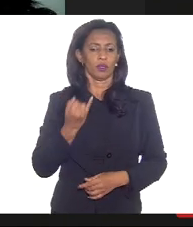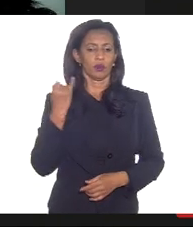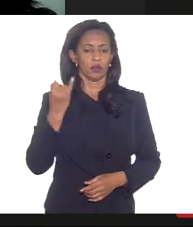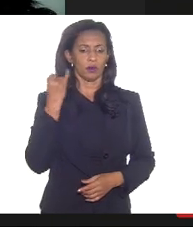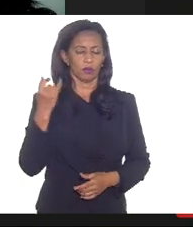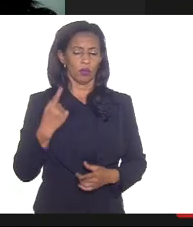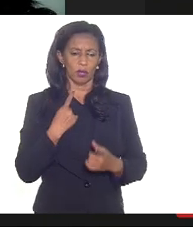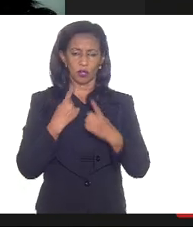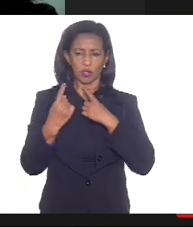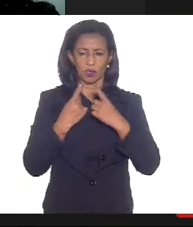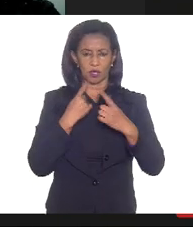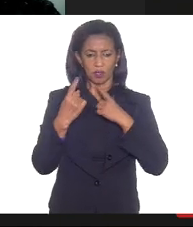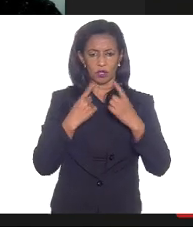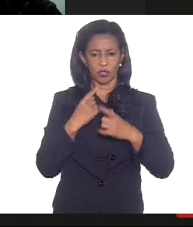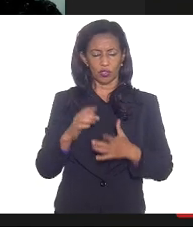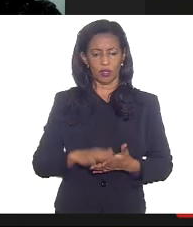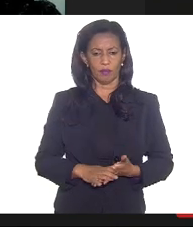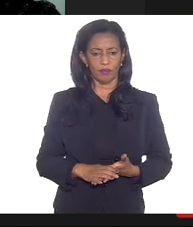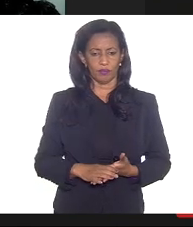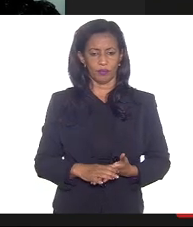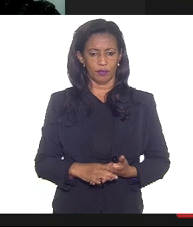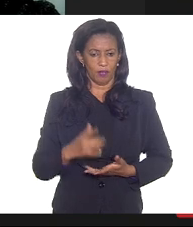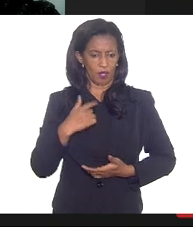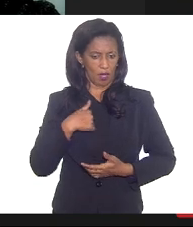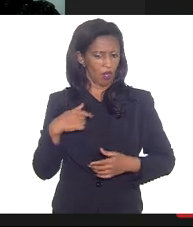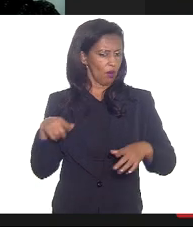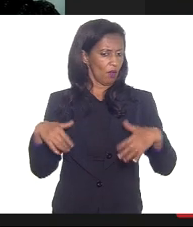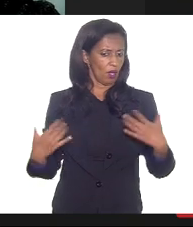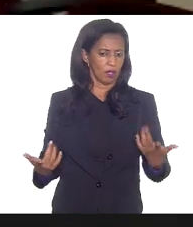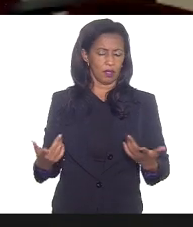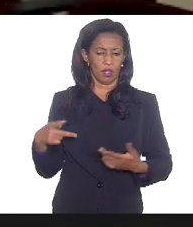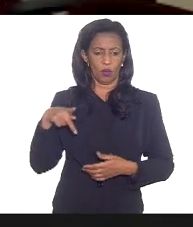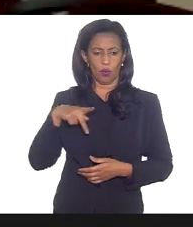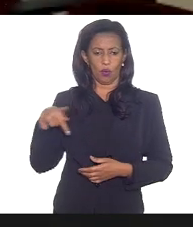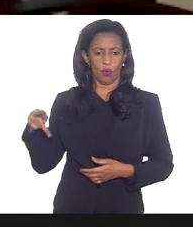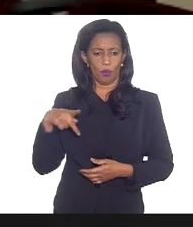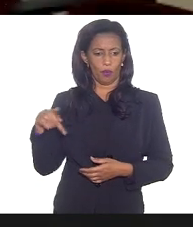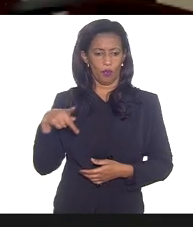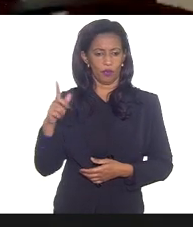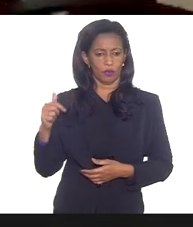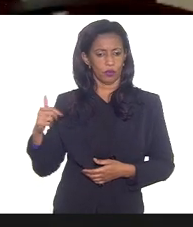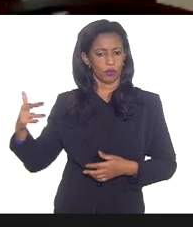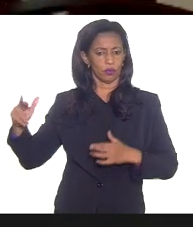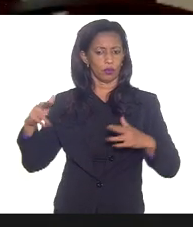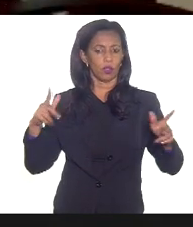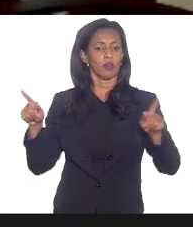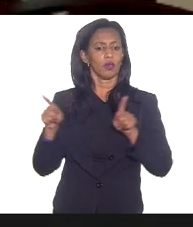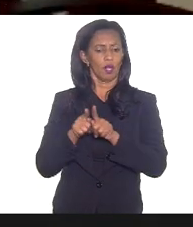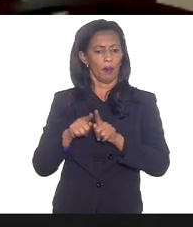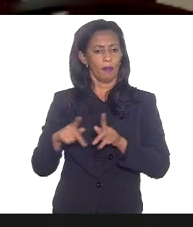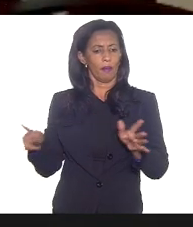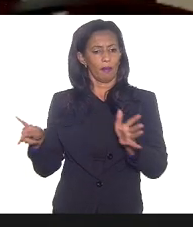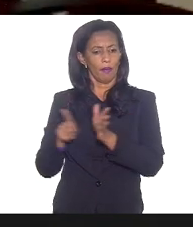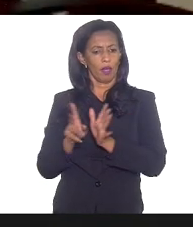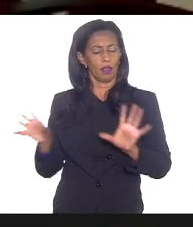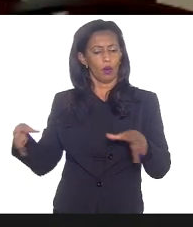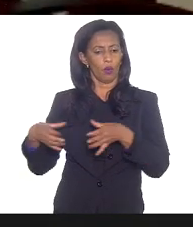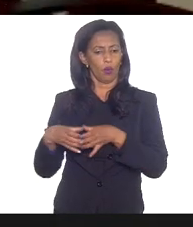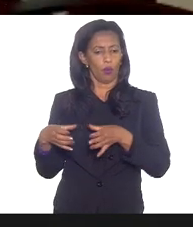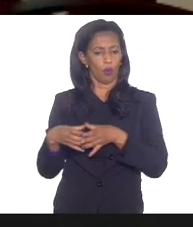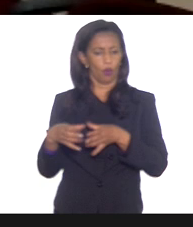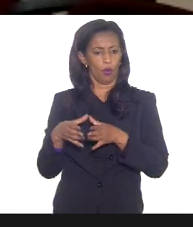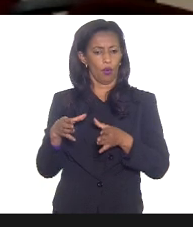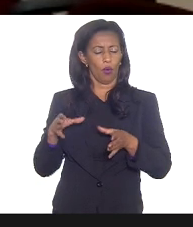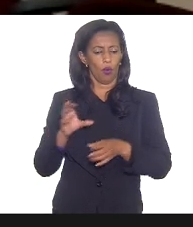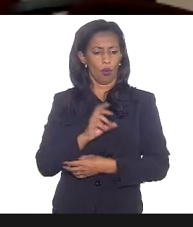esse diálogo com a comunidade. Eu, assim como professor Mansur, também faço parte da comissão do